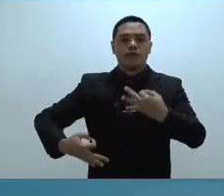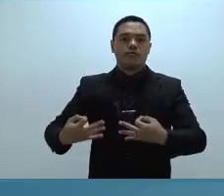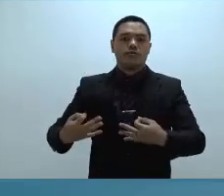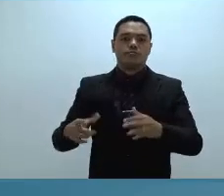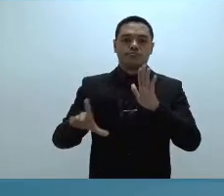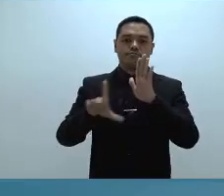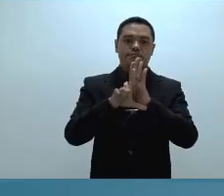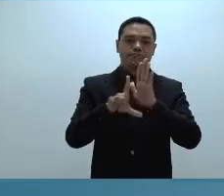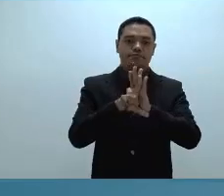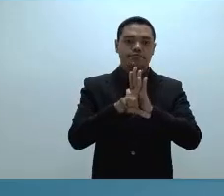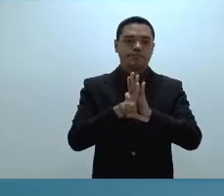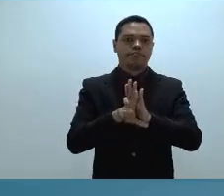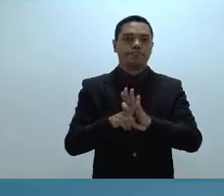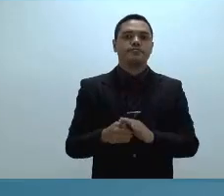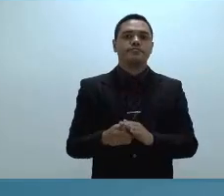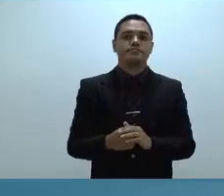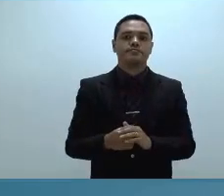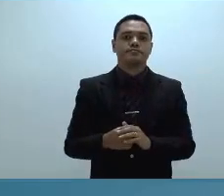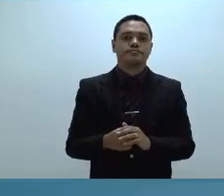litigiosa. E aí